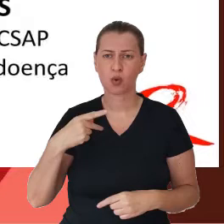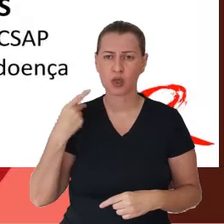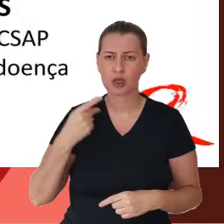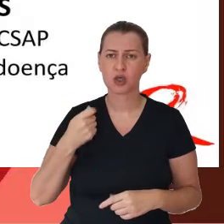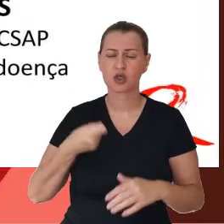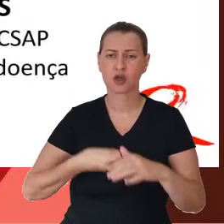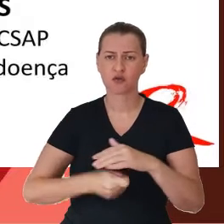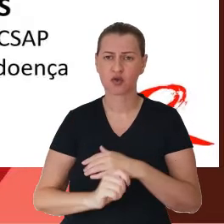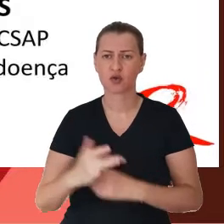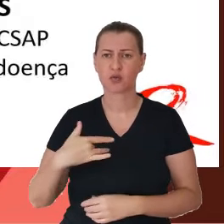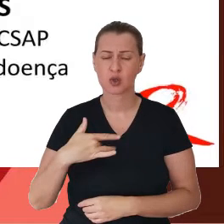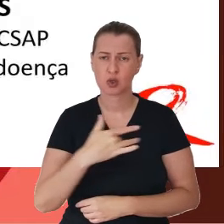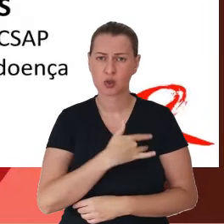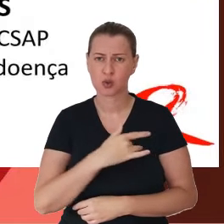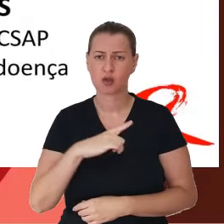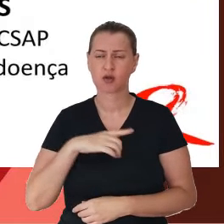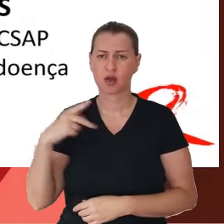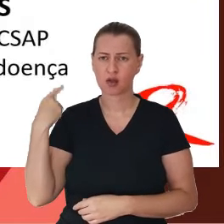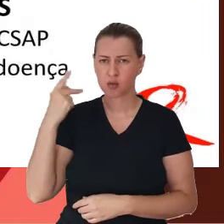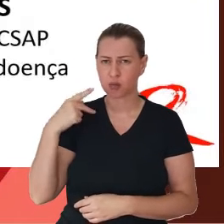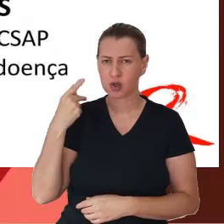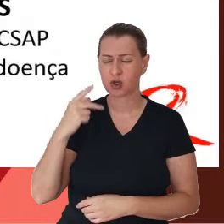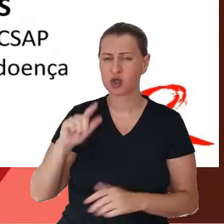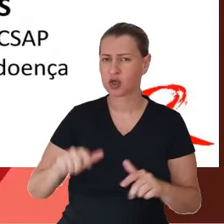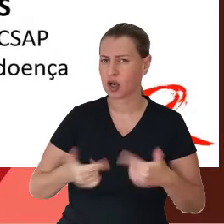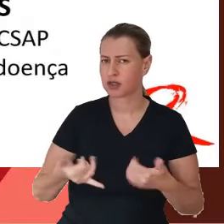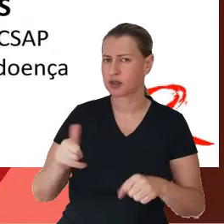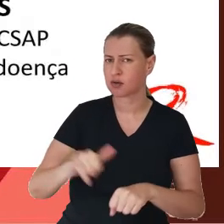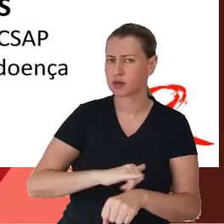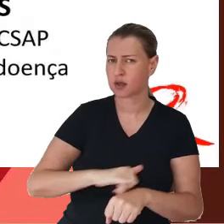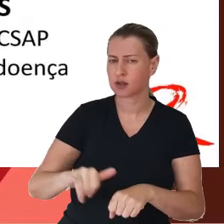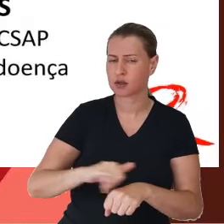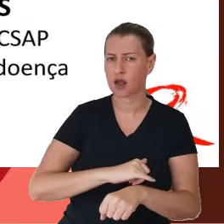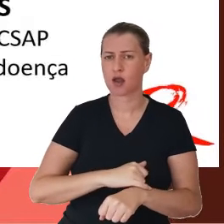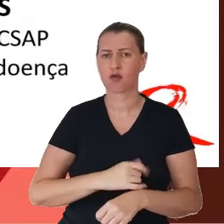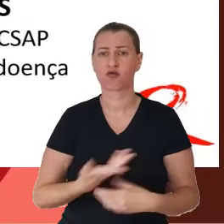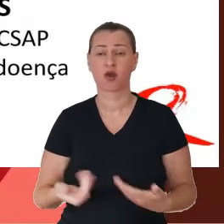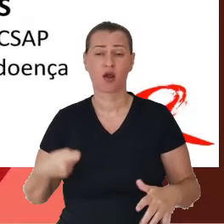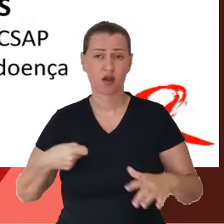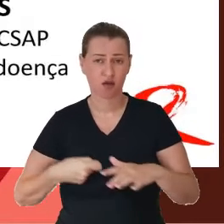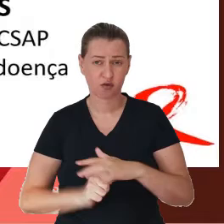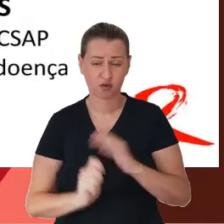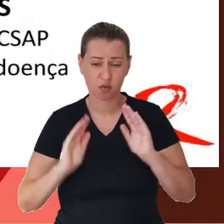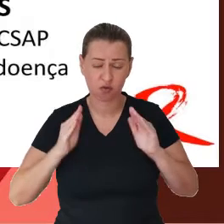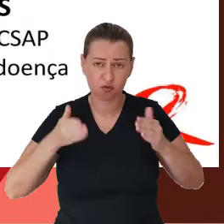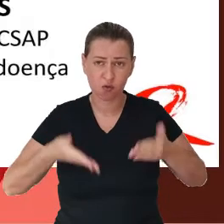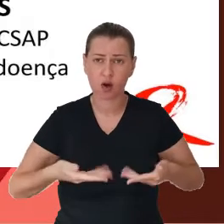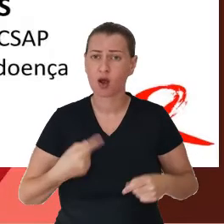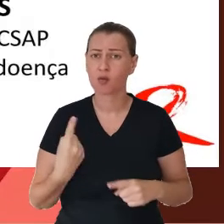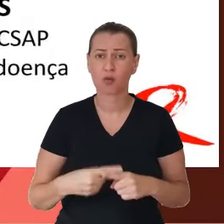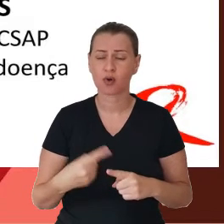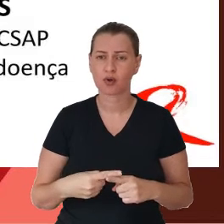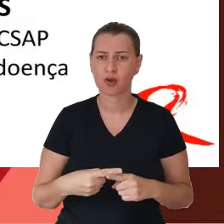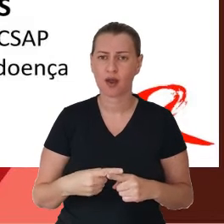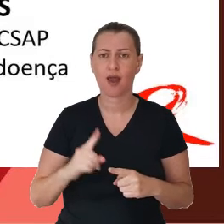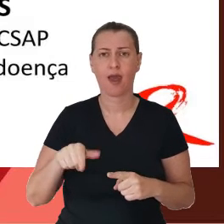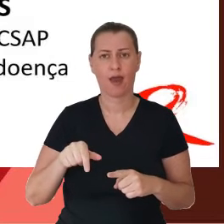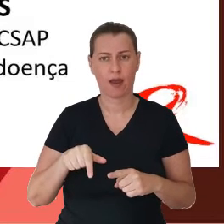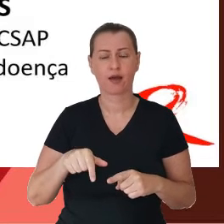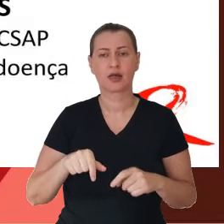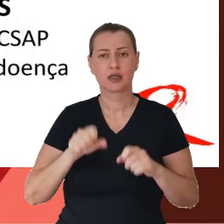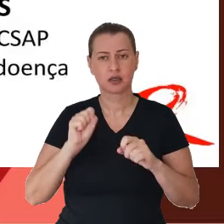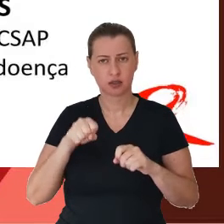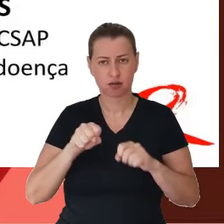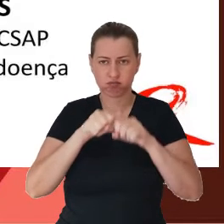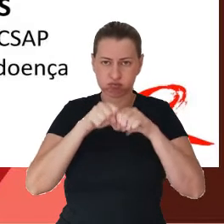Tem políticas específicas, ações, estratégias específicas, tem verbas específicas, porque ele é uma epidemia,